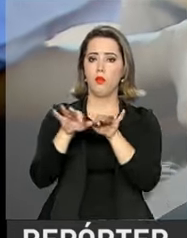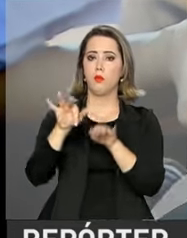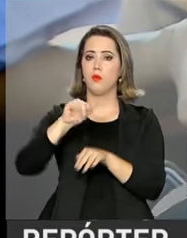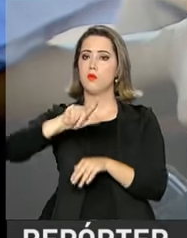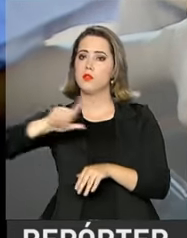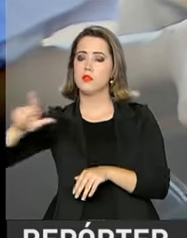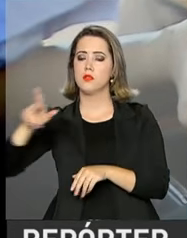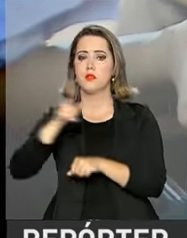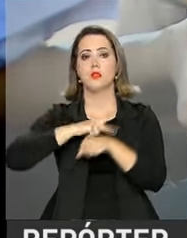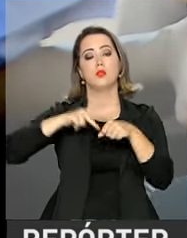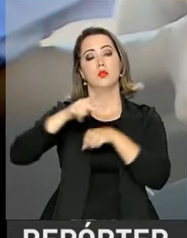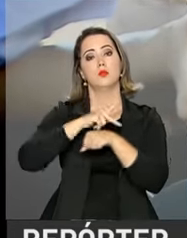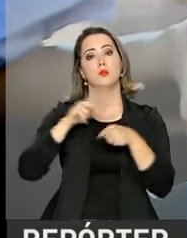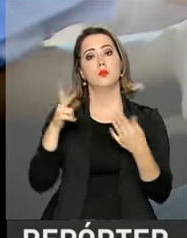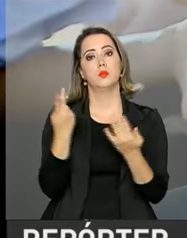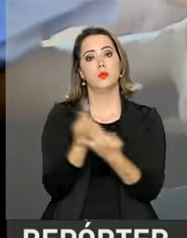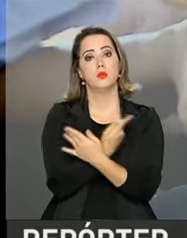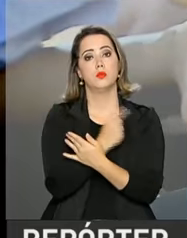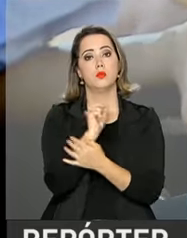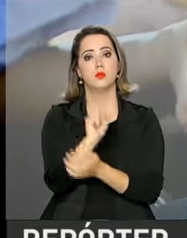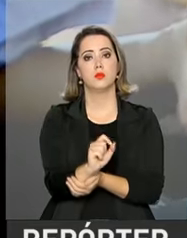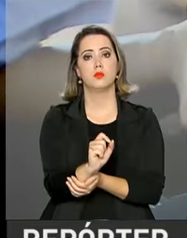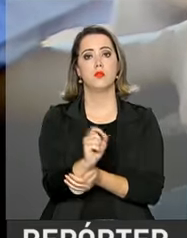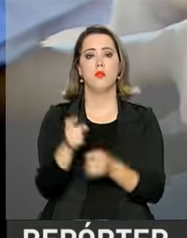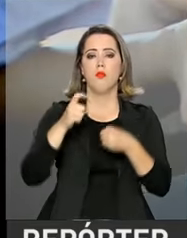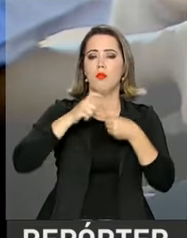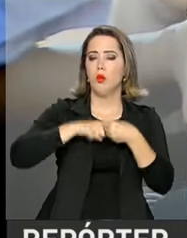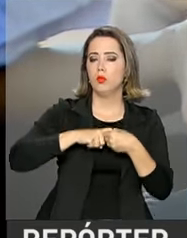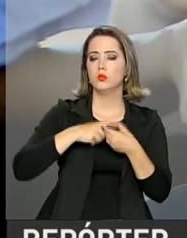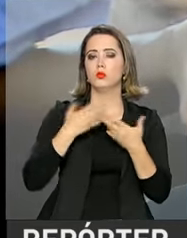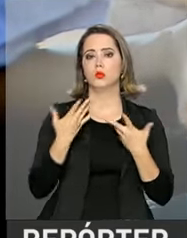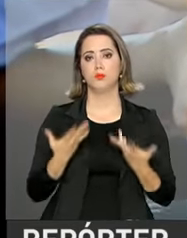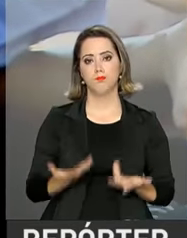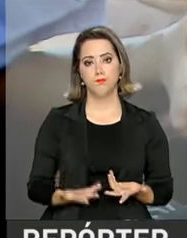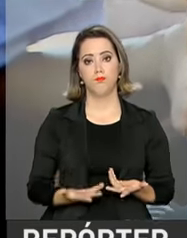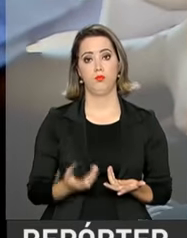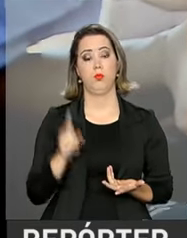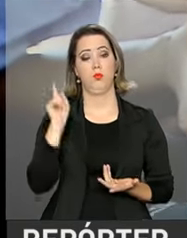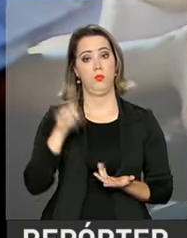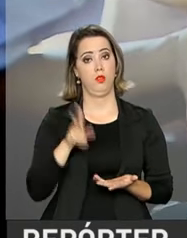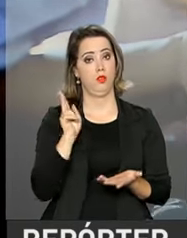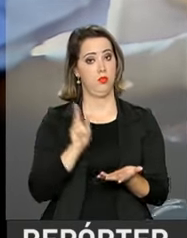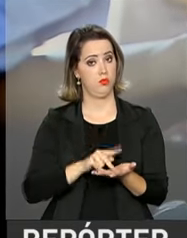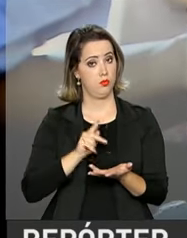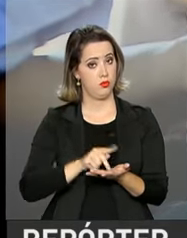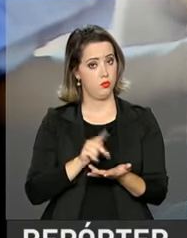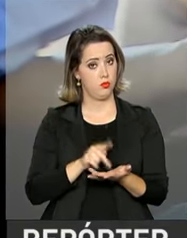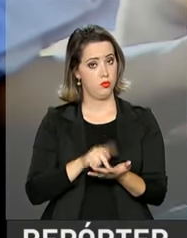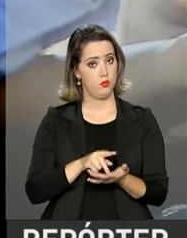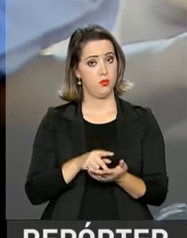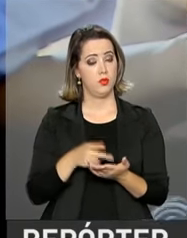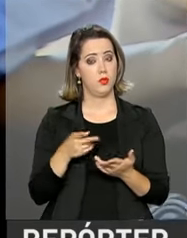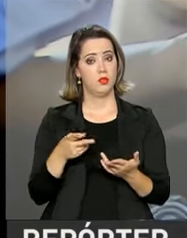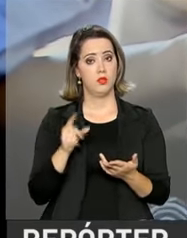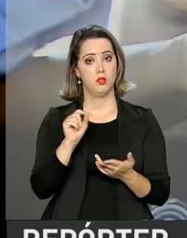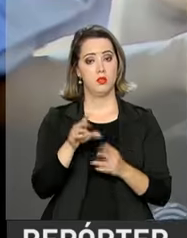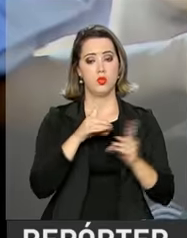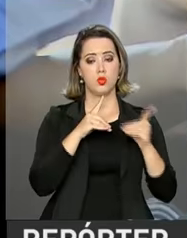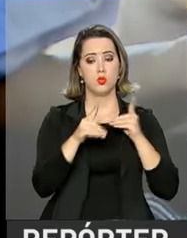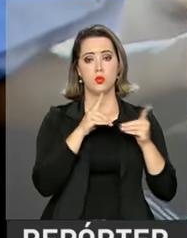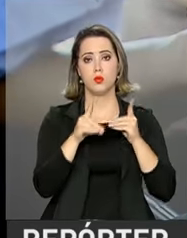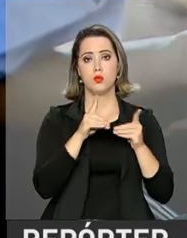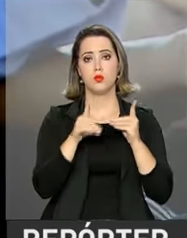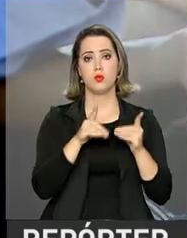do país seja restabelecido ea de fato portanto a negociação